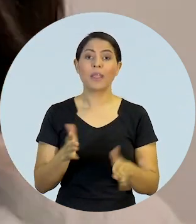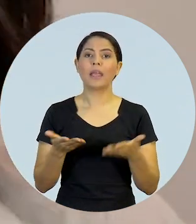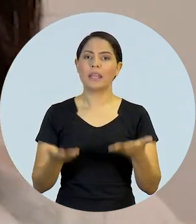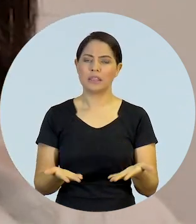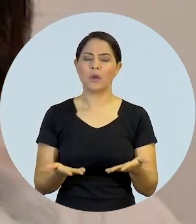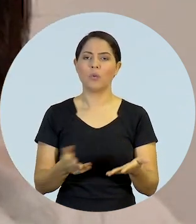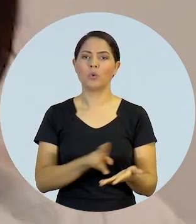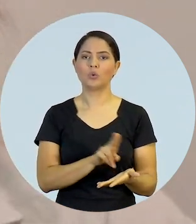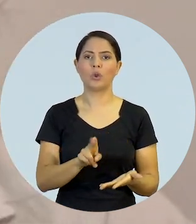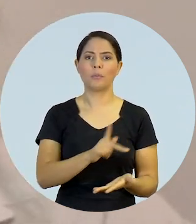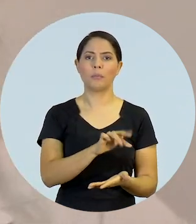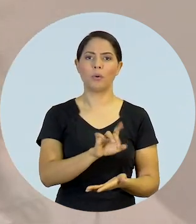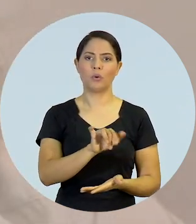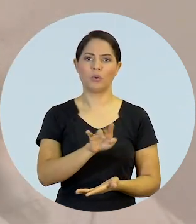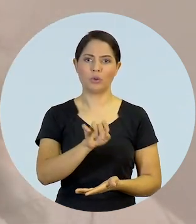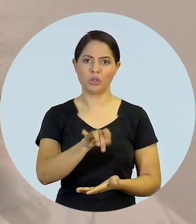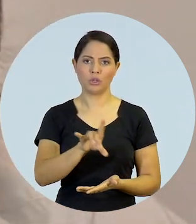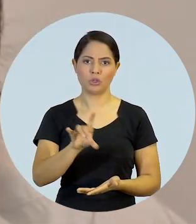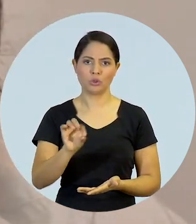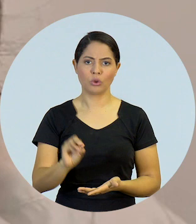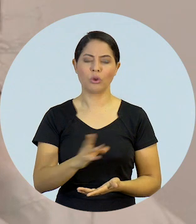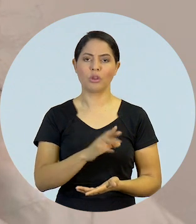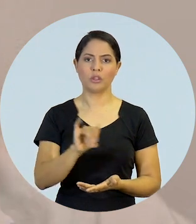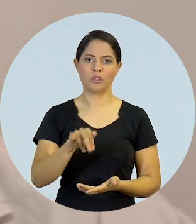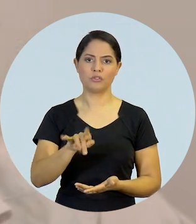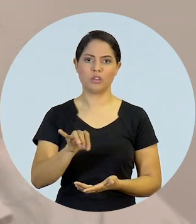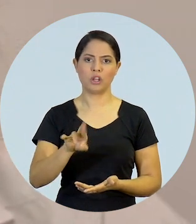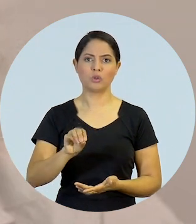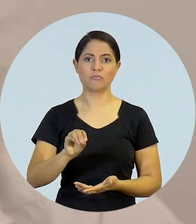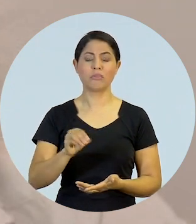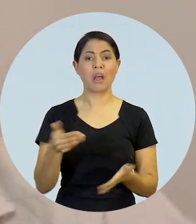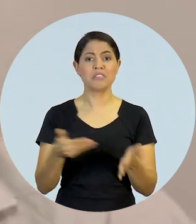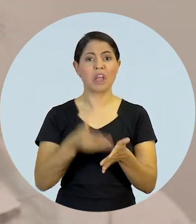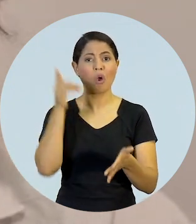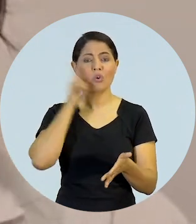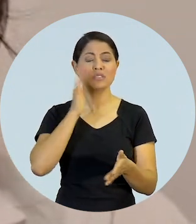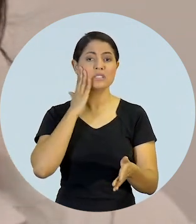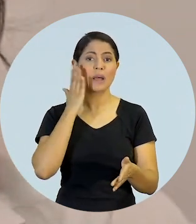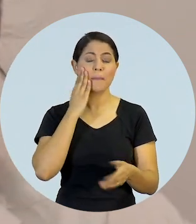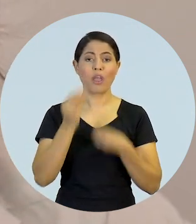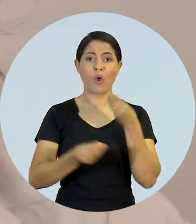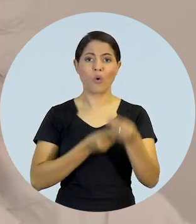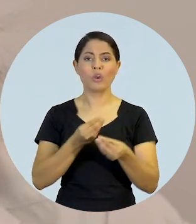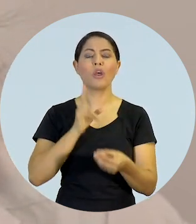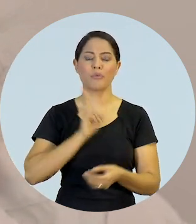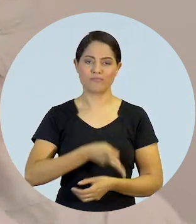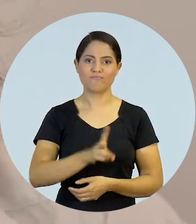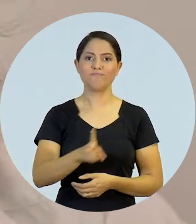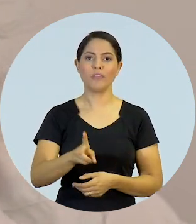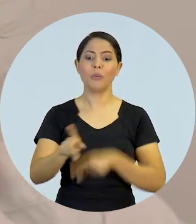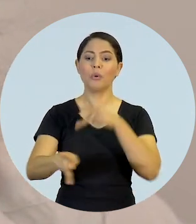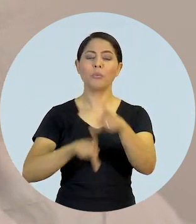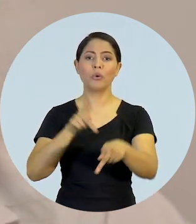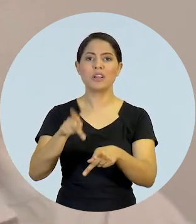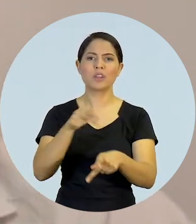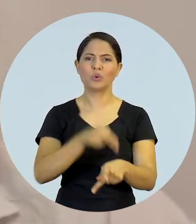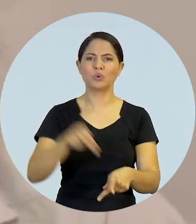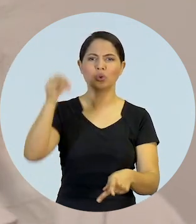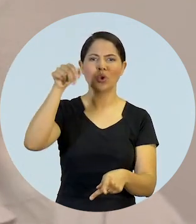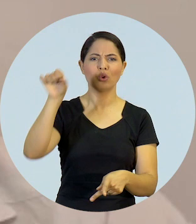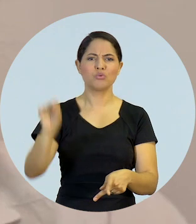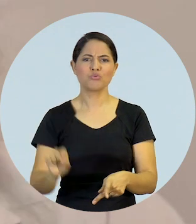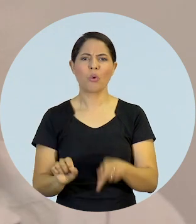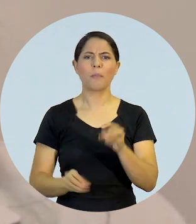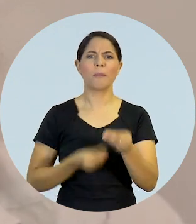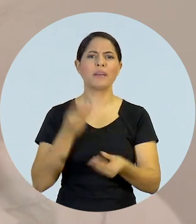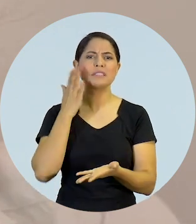pelos estados nordestinos e pelos estados do Sudeste para obter da população mais informações e